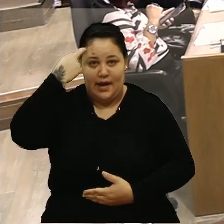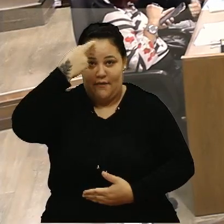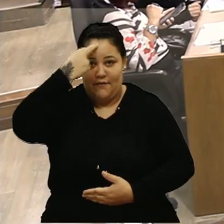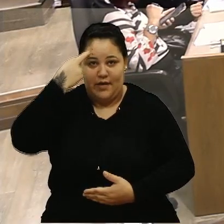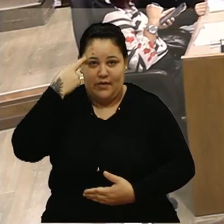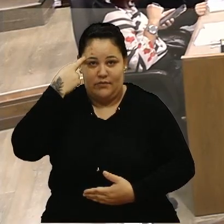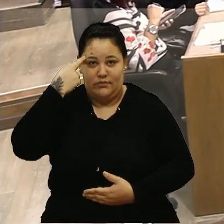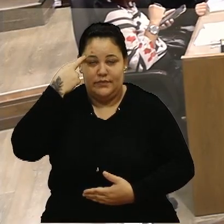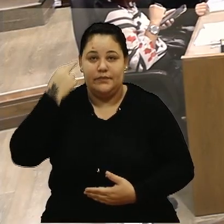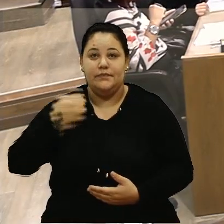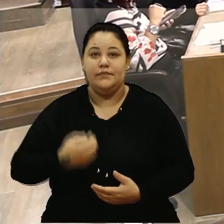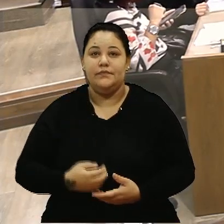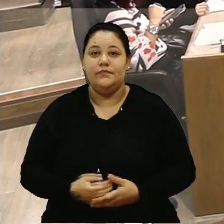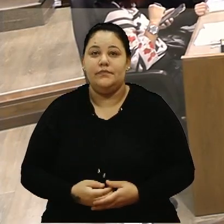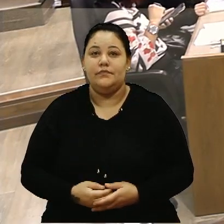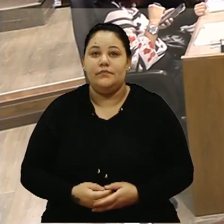Bueno.